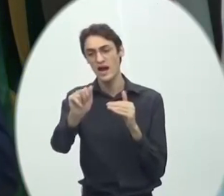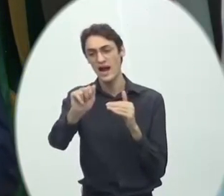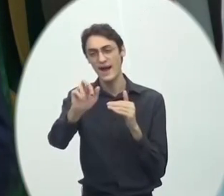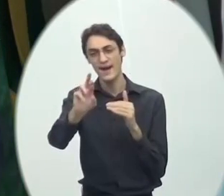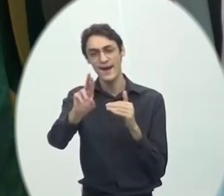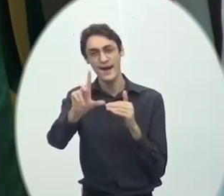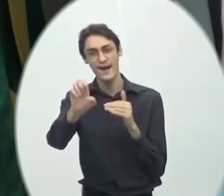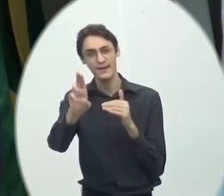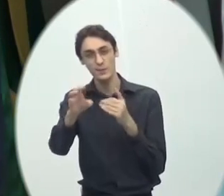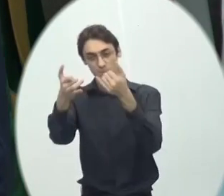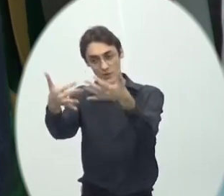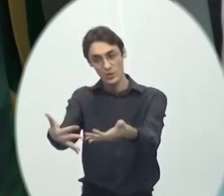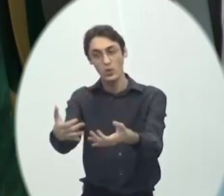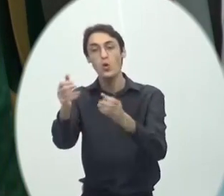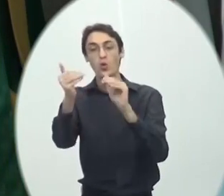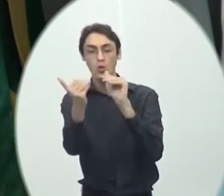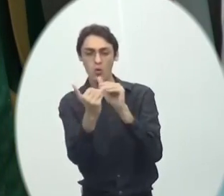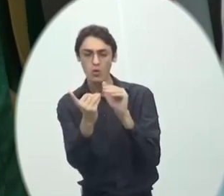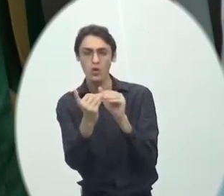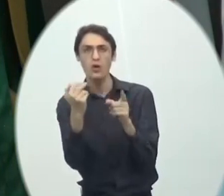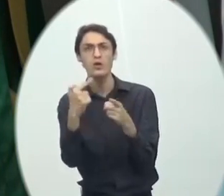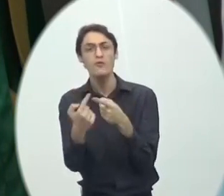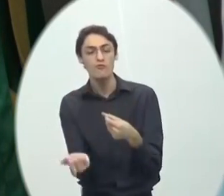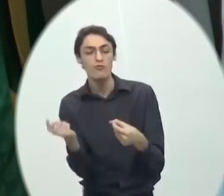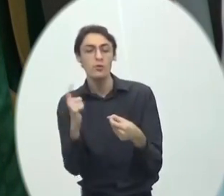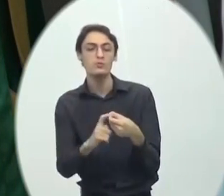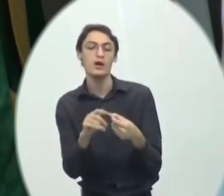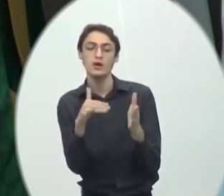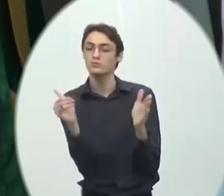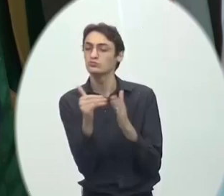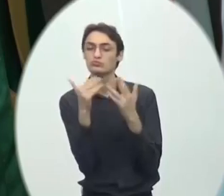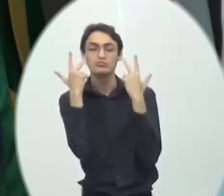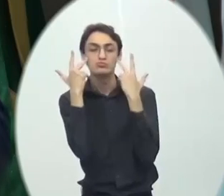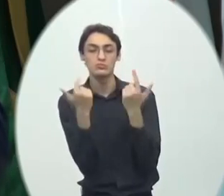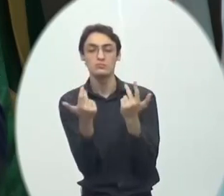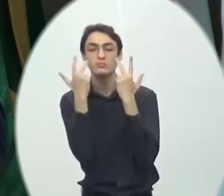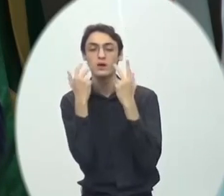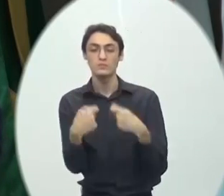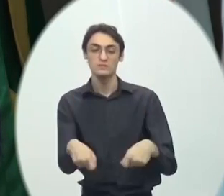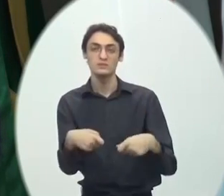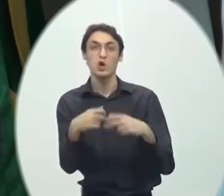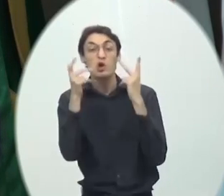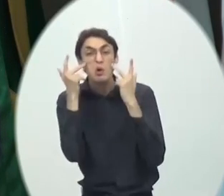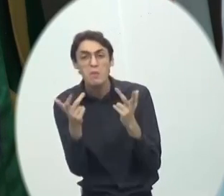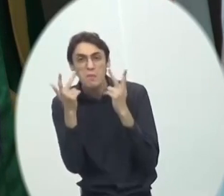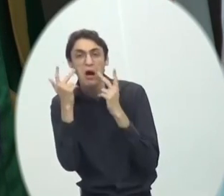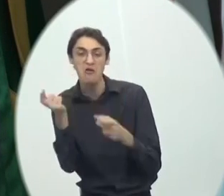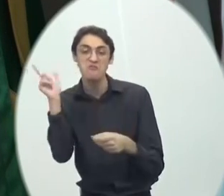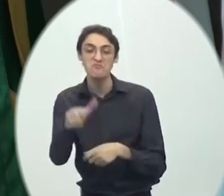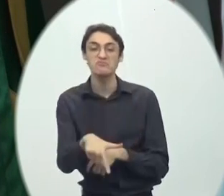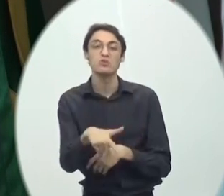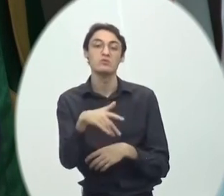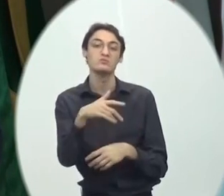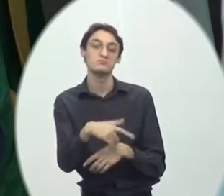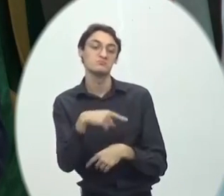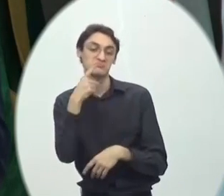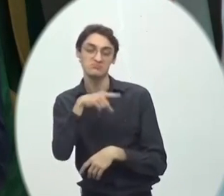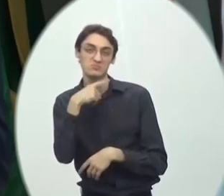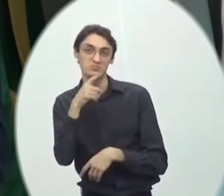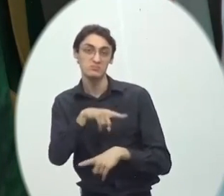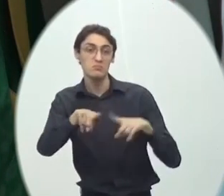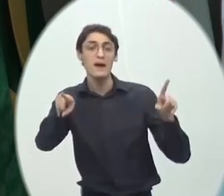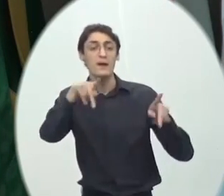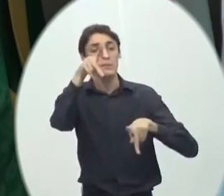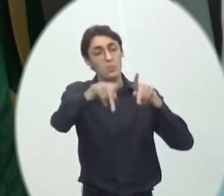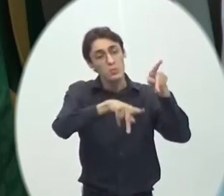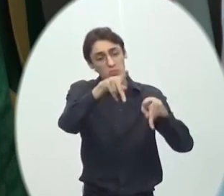falou. Nós precisamos começar a retomar as coisas. O normal não vai existir mais. Mas a população está bem